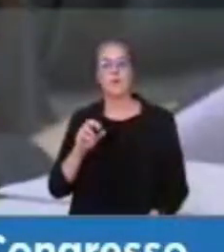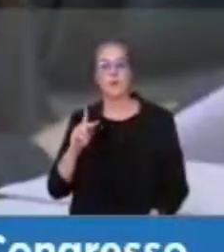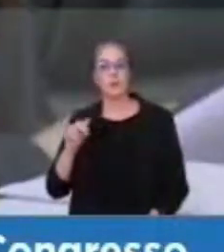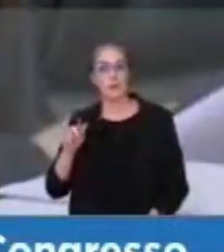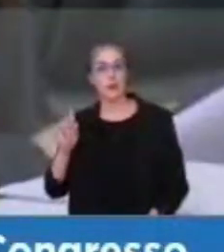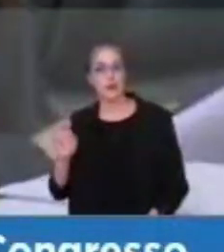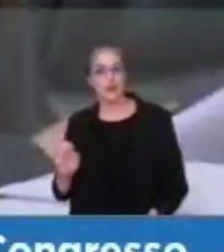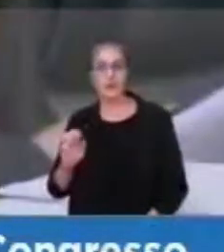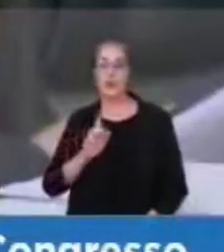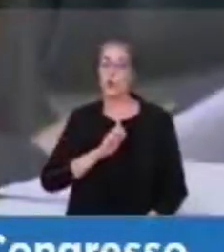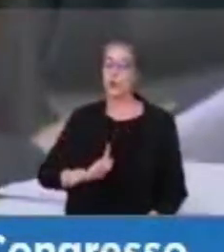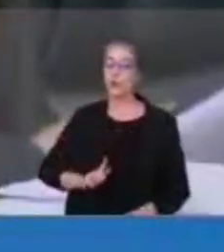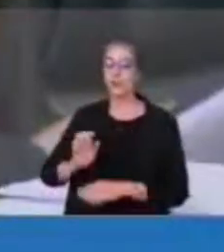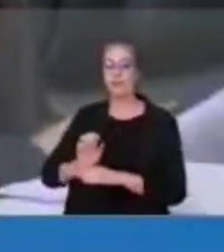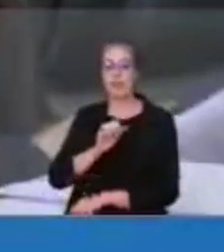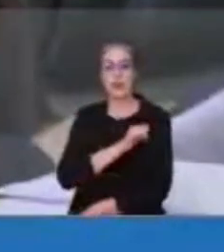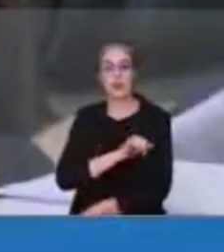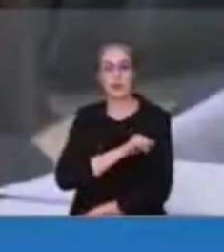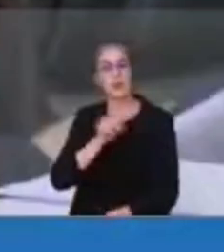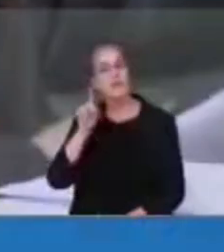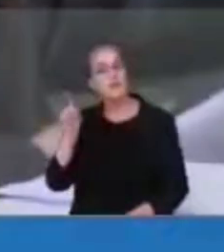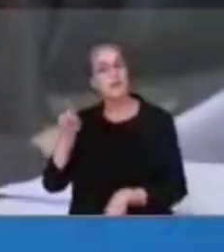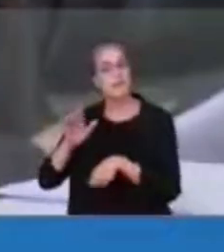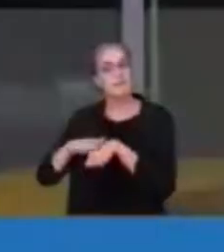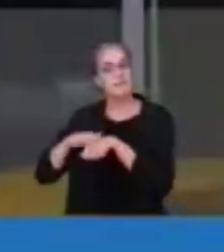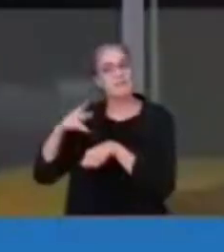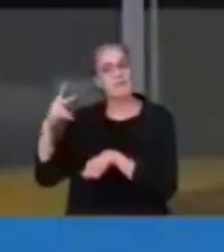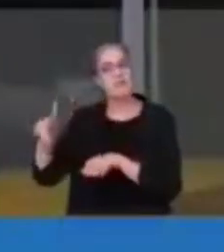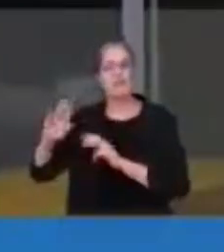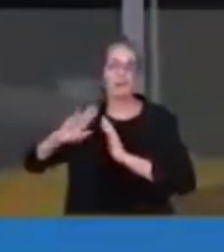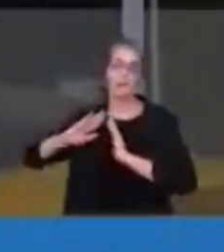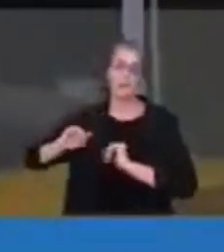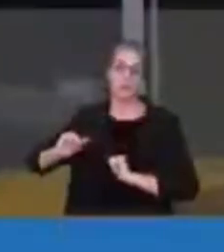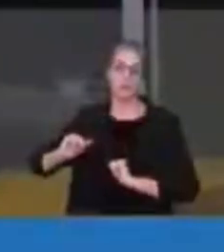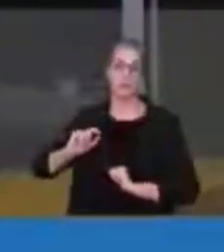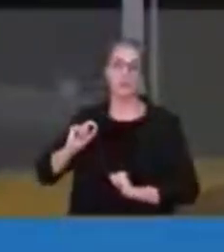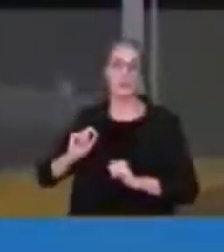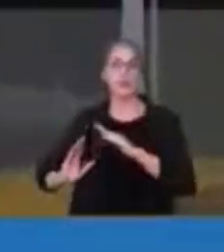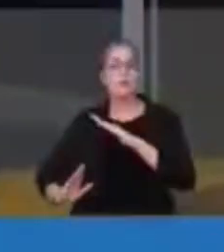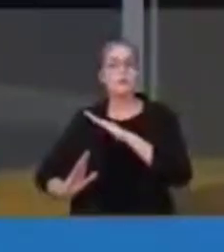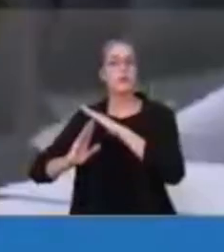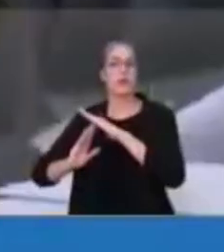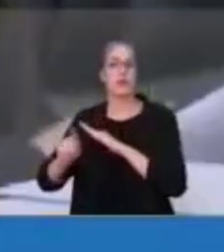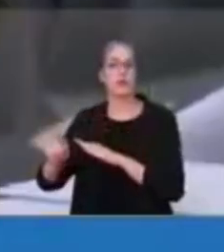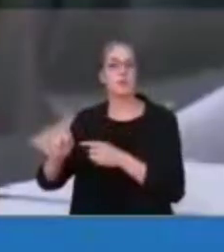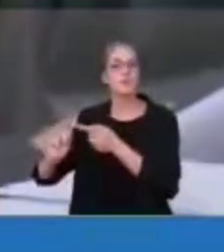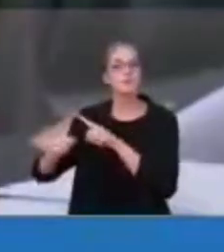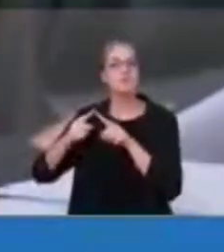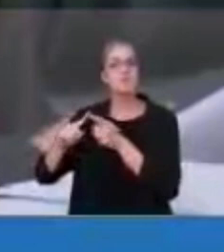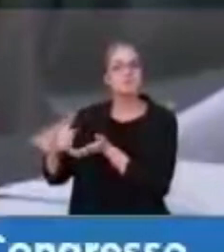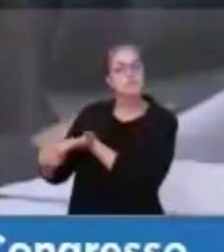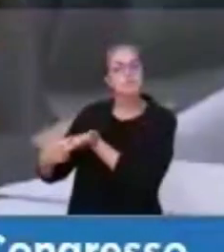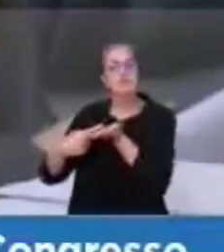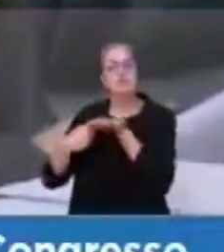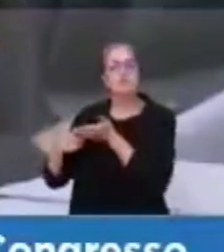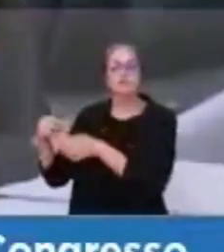pelo governador do estado do Rio de Janeiro e ele próprio solicitou para nós um tempo para o diálogo que está sendo travado